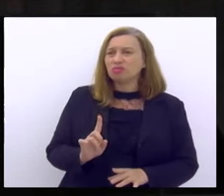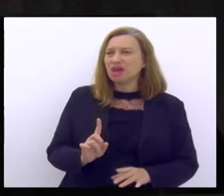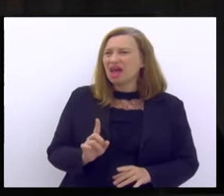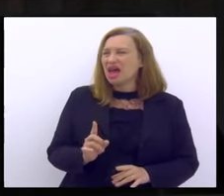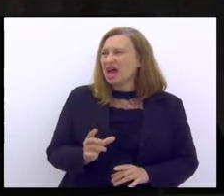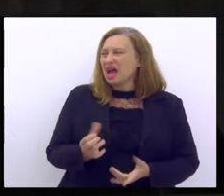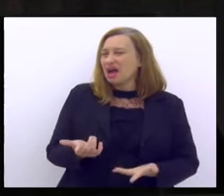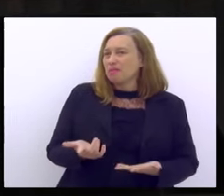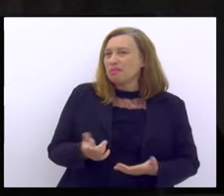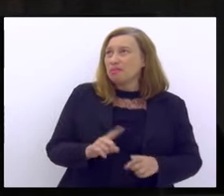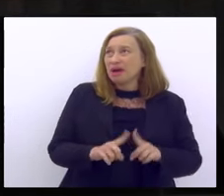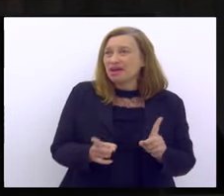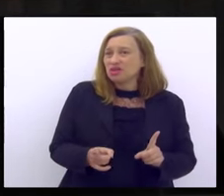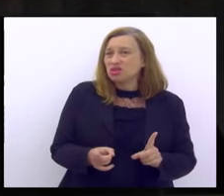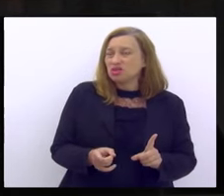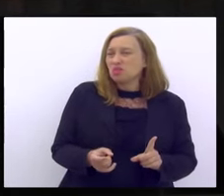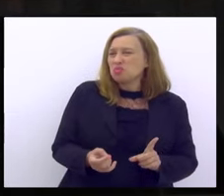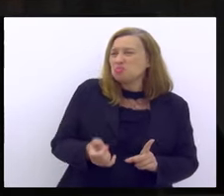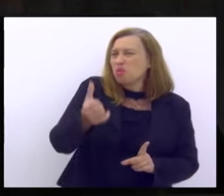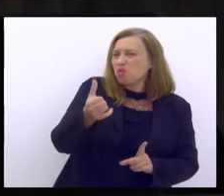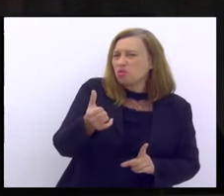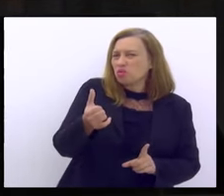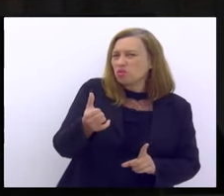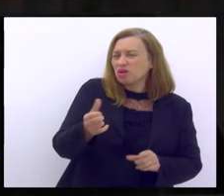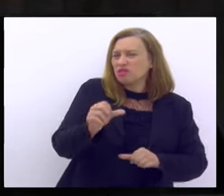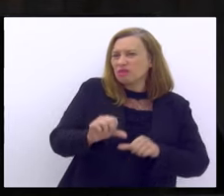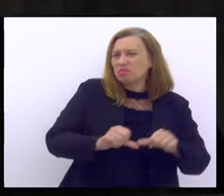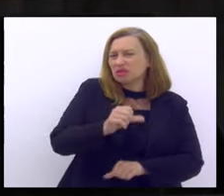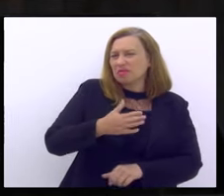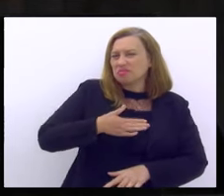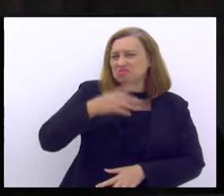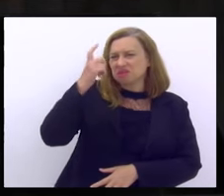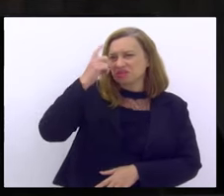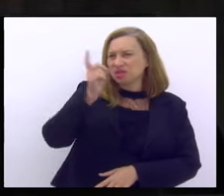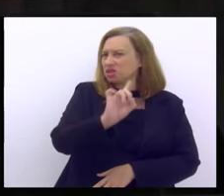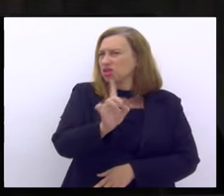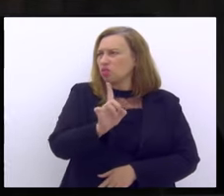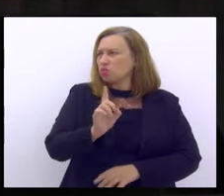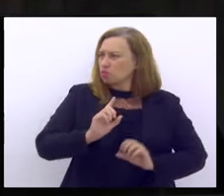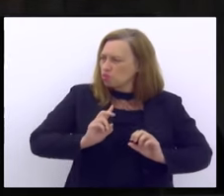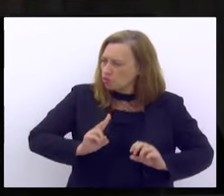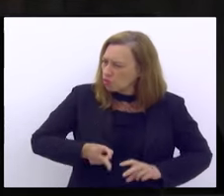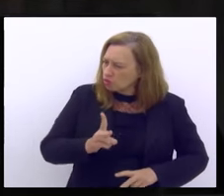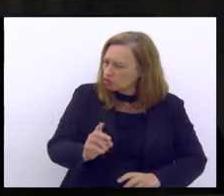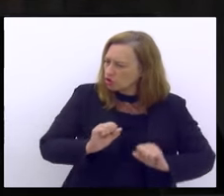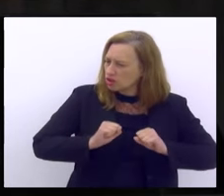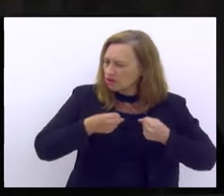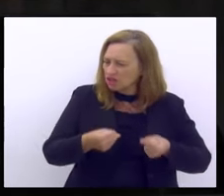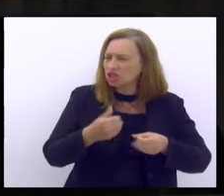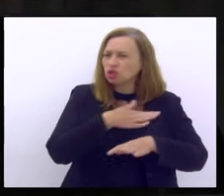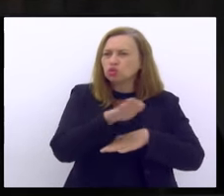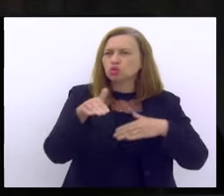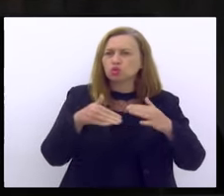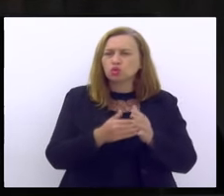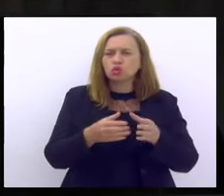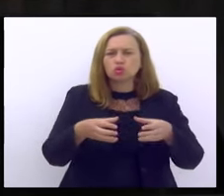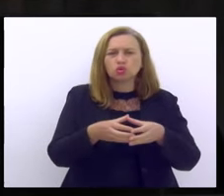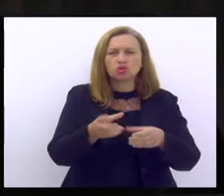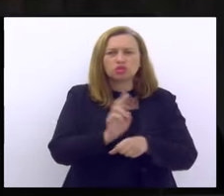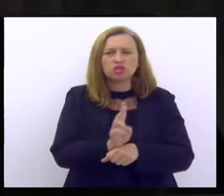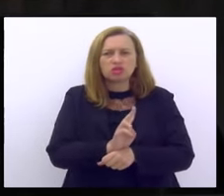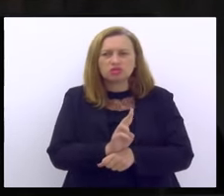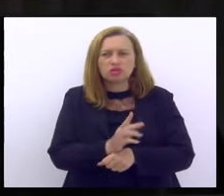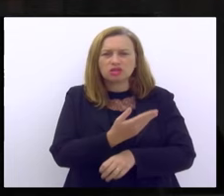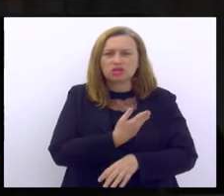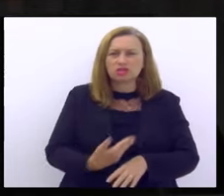mudar a minha forma de pensar. Continuarei defendendo todas as tropas de seguranças com